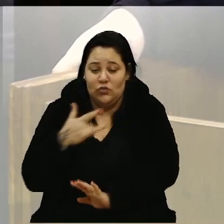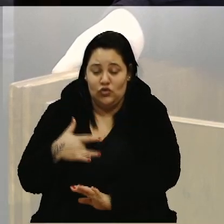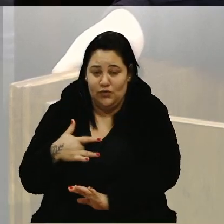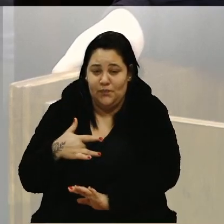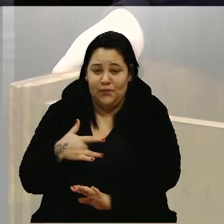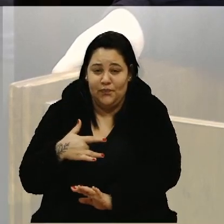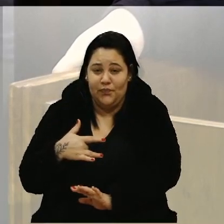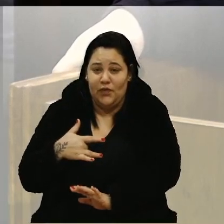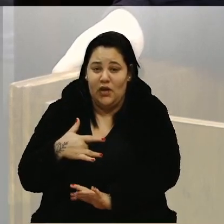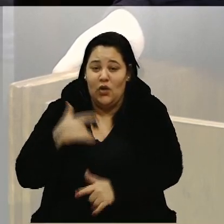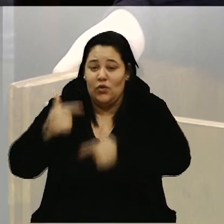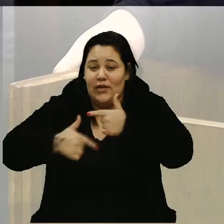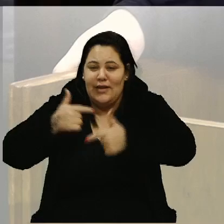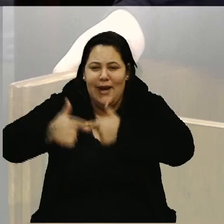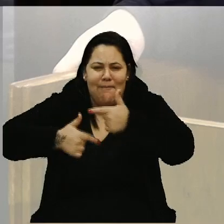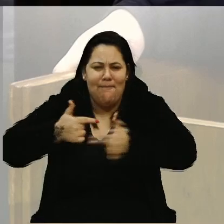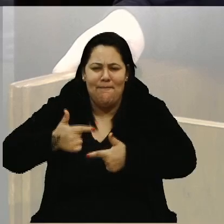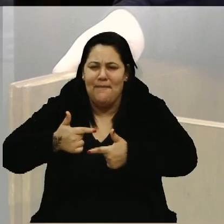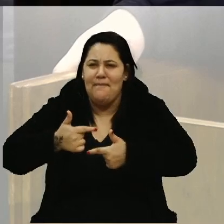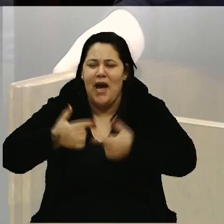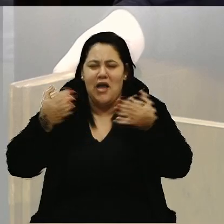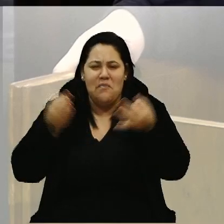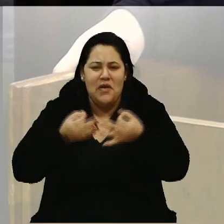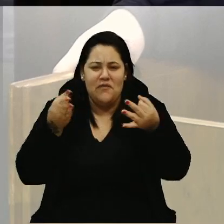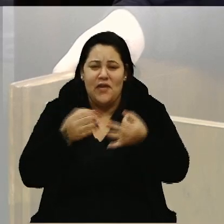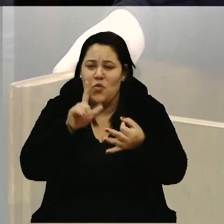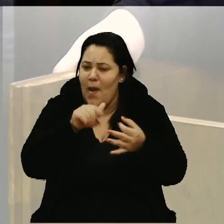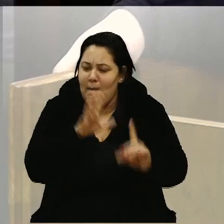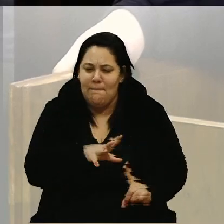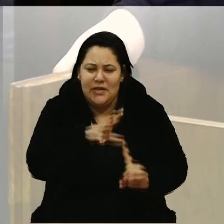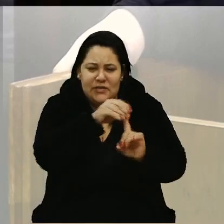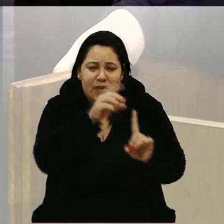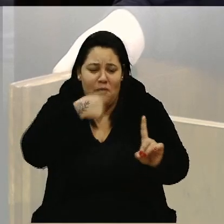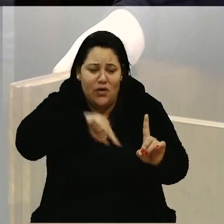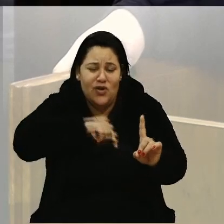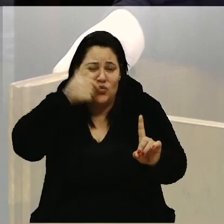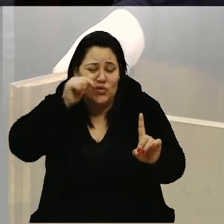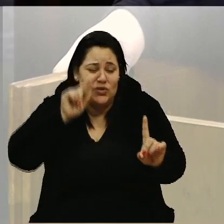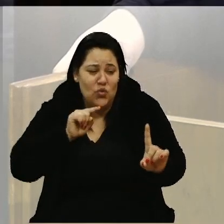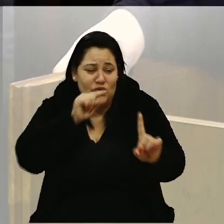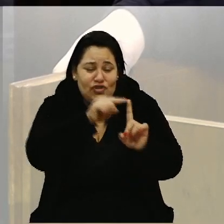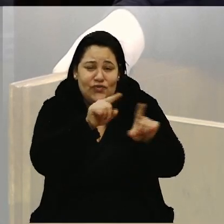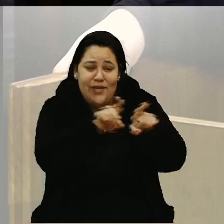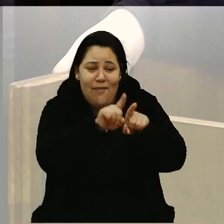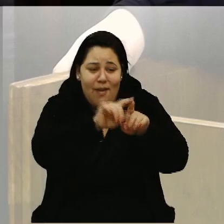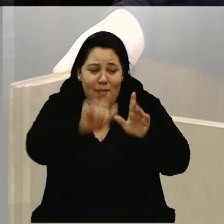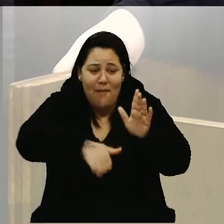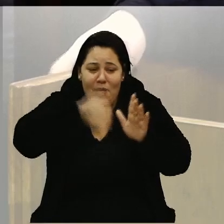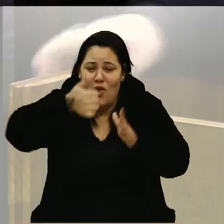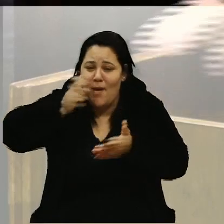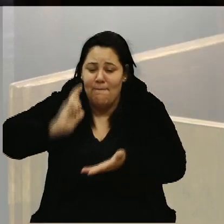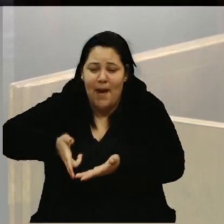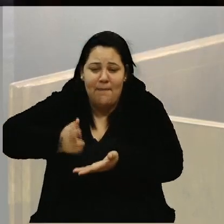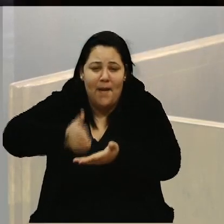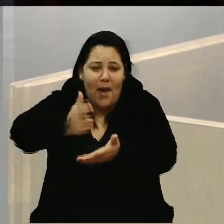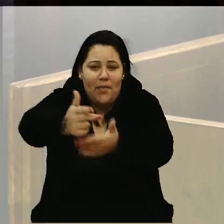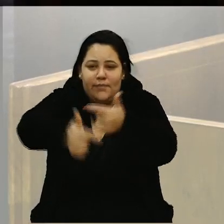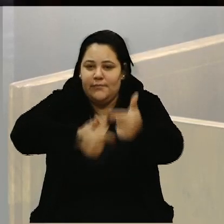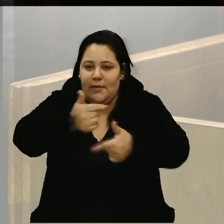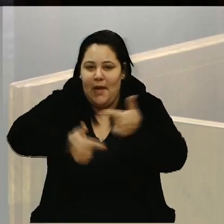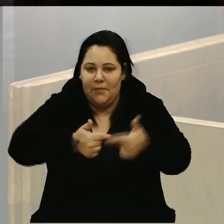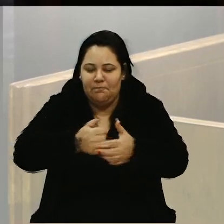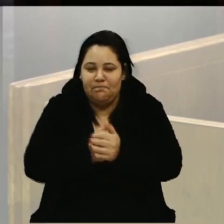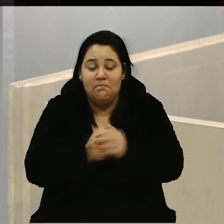estreita e eficiente tem sido essencial para alcançarmos nossos objetivos e para a melhoria constante de nossos processos.